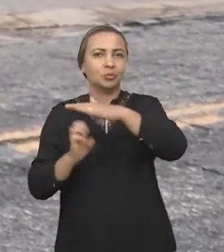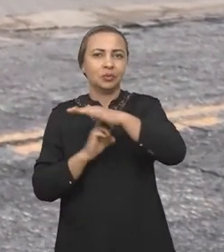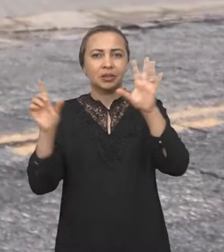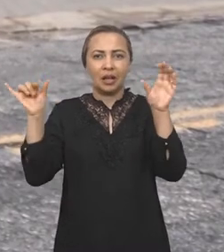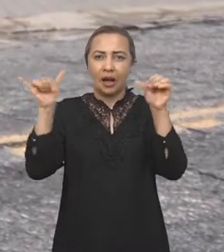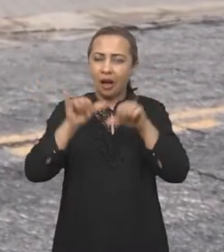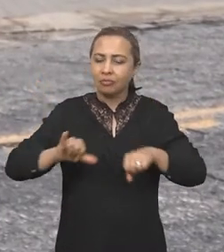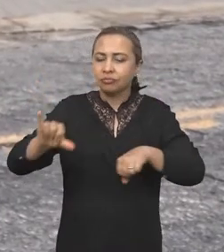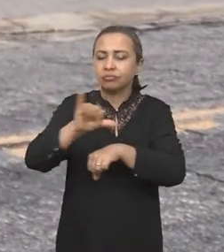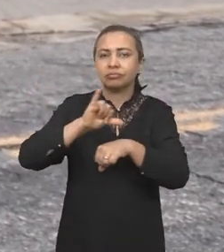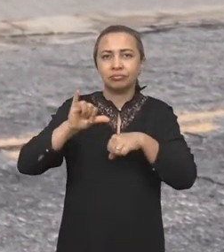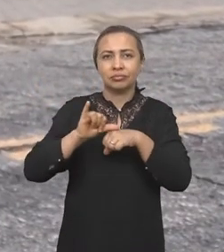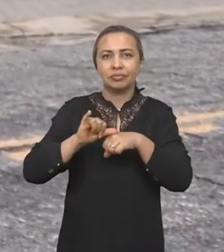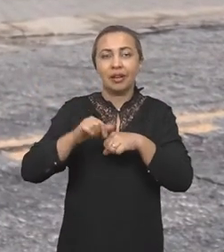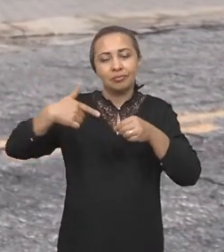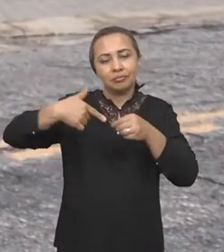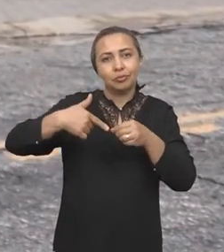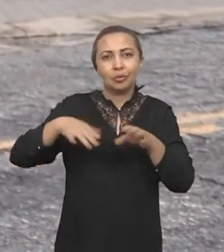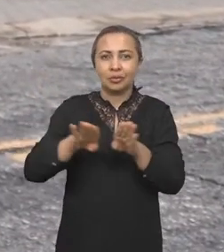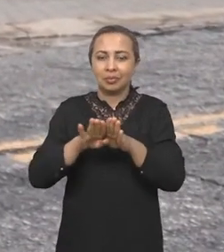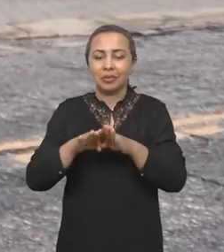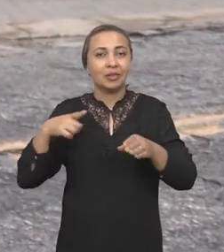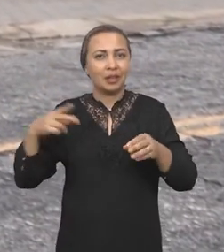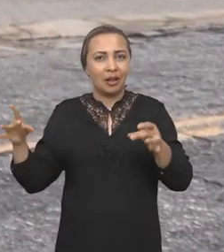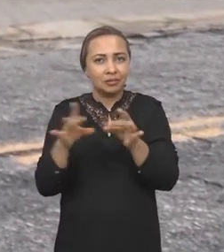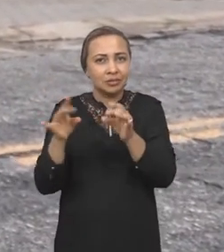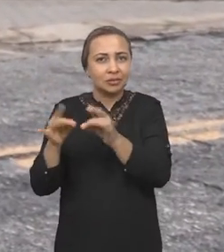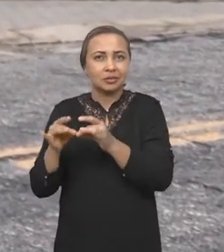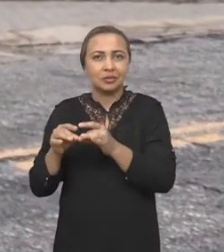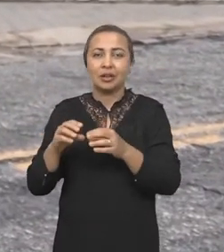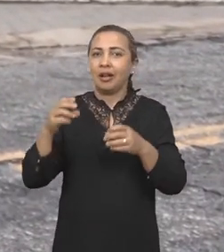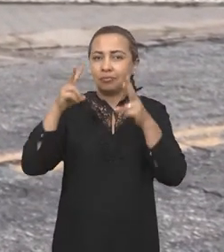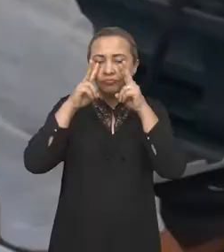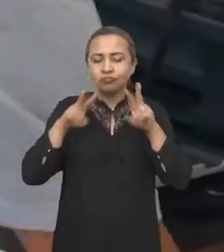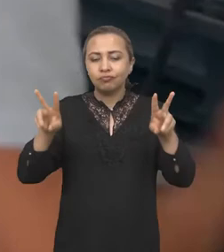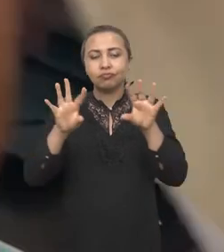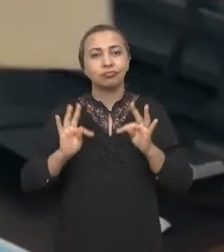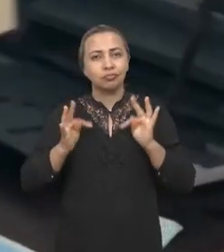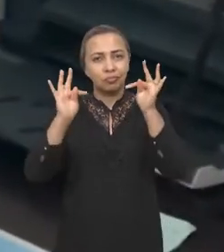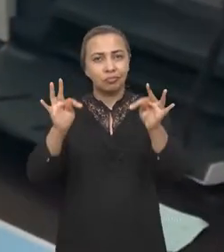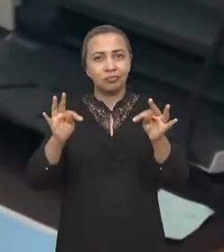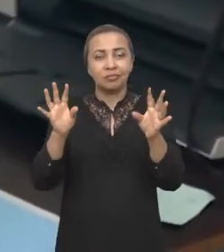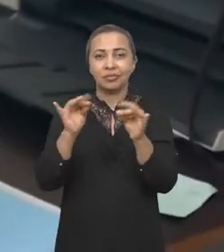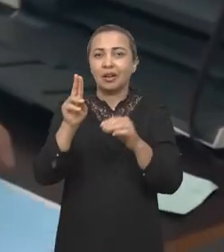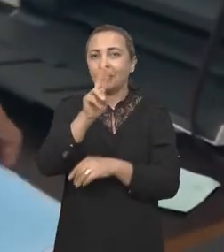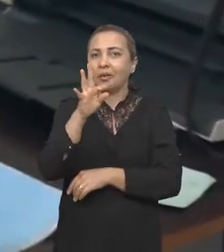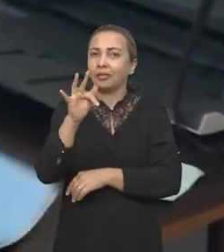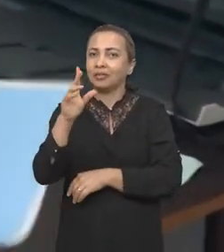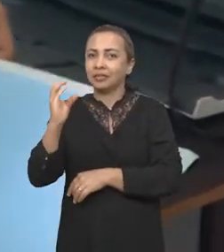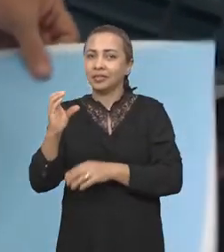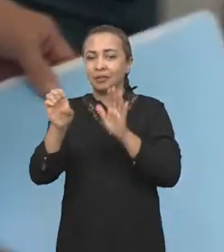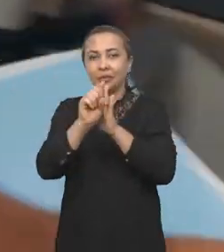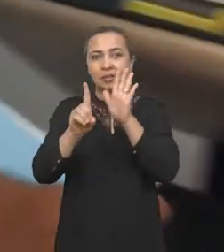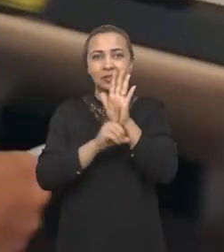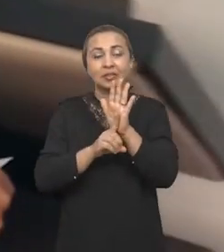petróleo. Nesse trecho, também serão instalados os sensores desenvolvidos pelo UFC. O edital desse projeto foi lançado